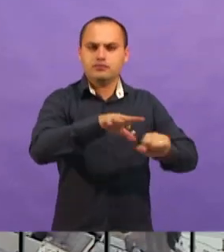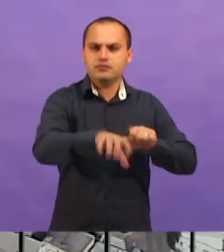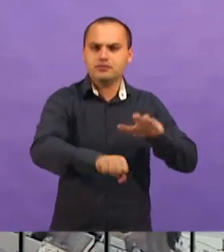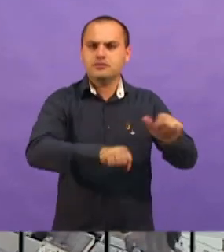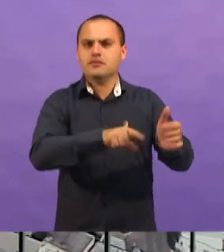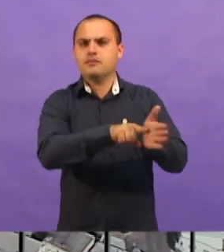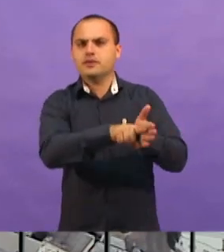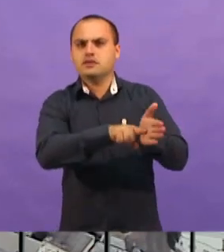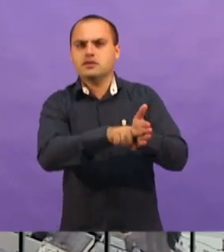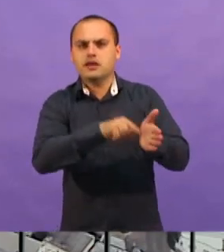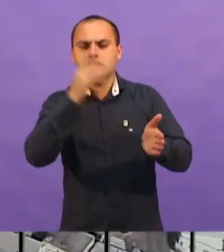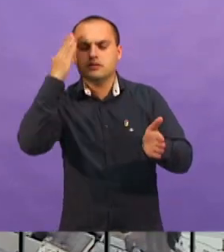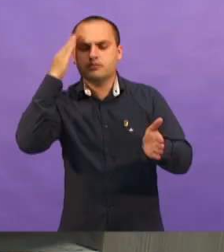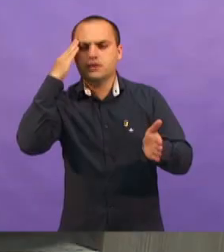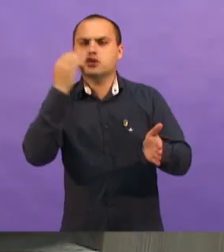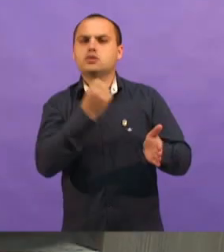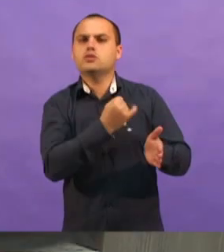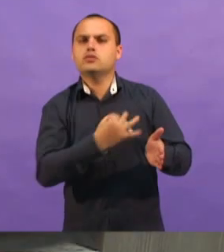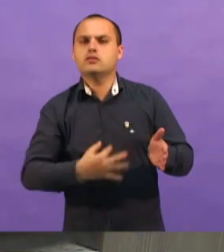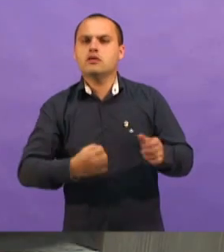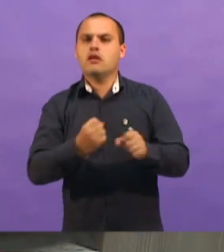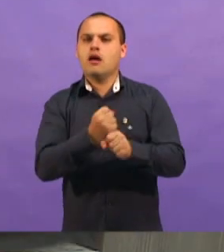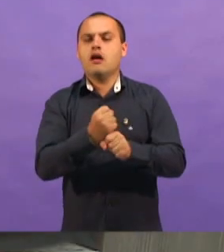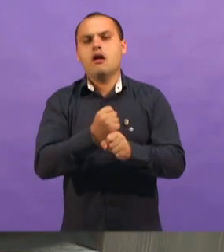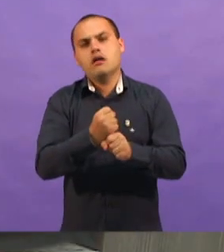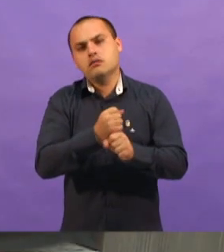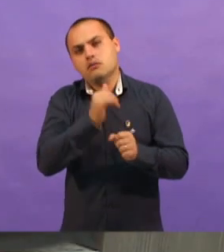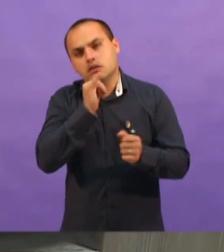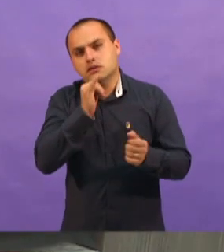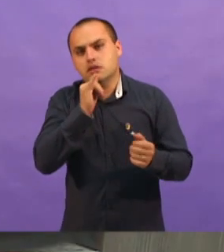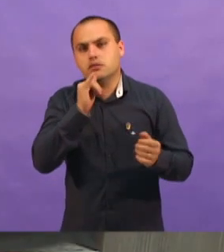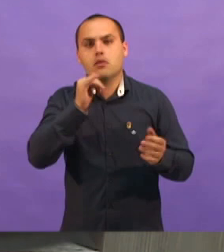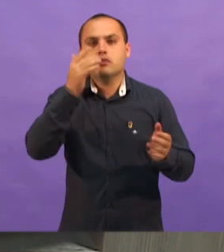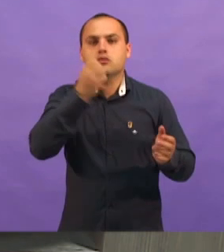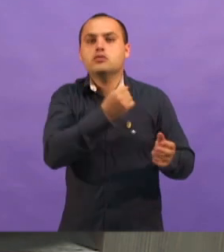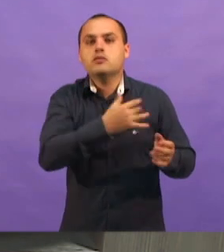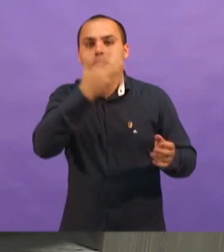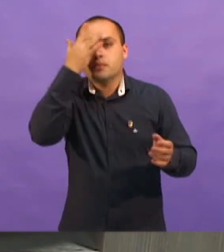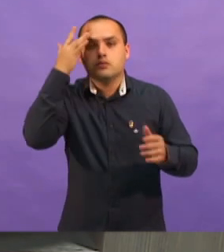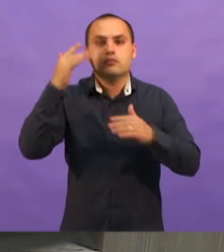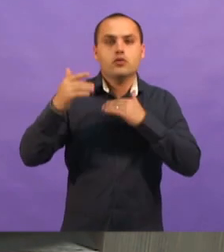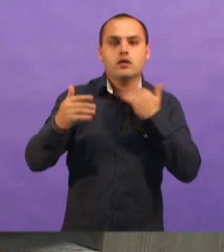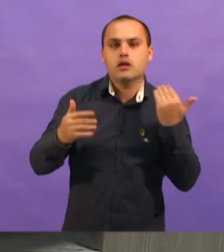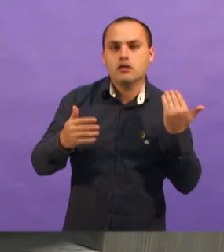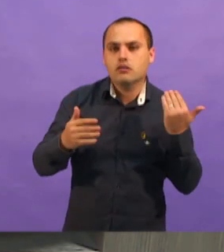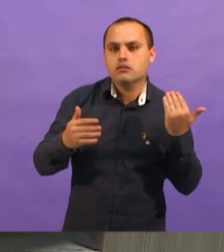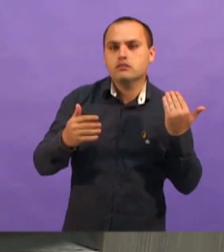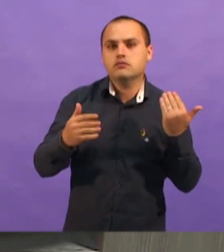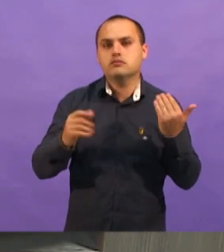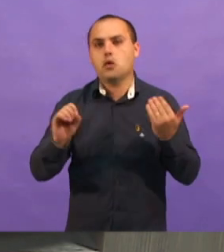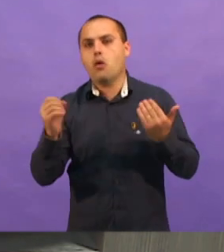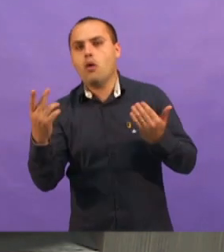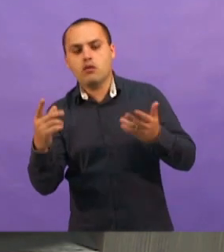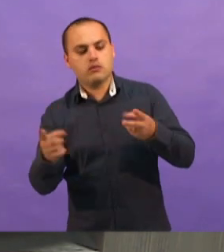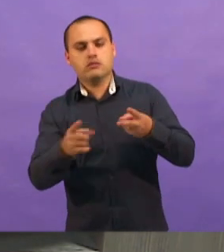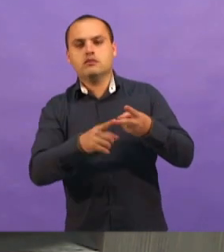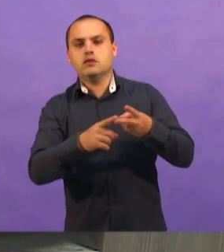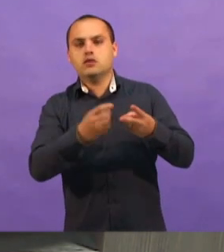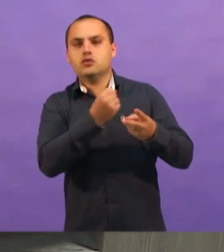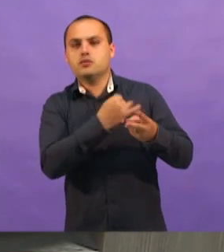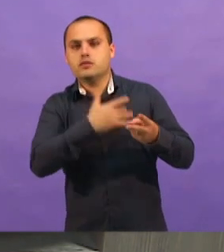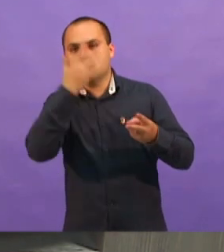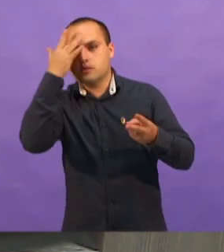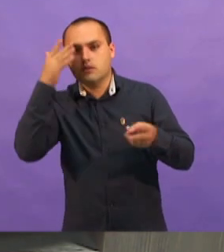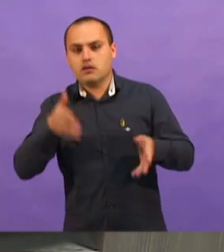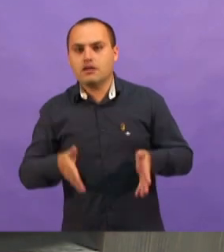o ano, né? Quantas mortes, quantos nascimentos, etc. Era da intenção... Na verdade, é uma nova